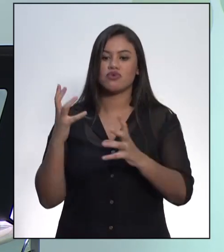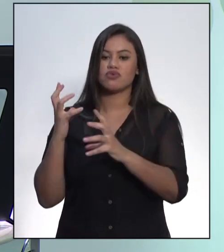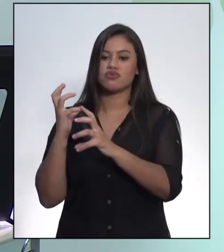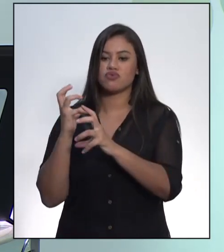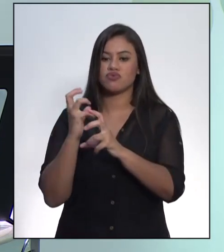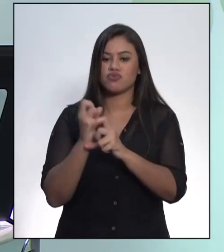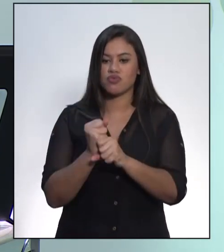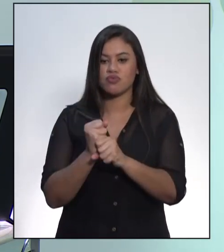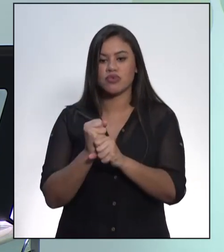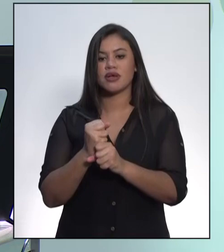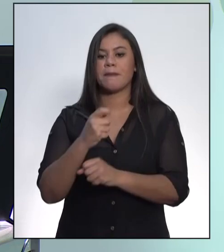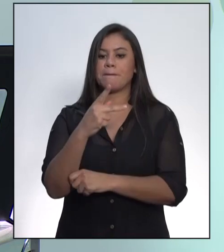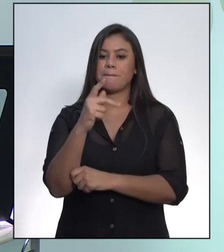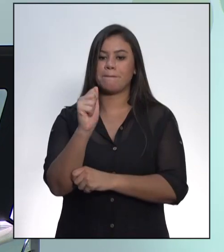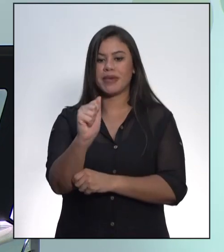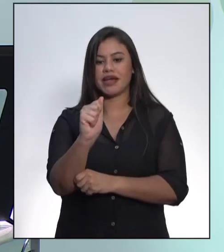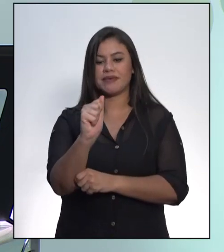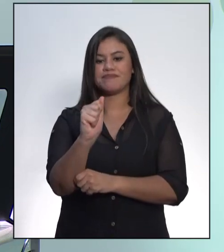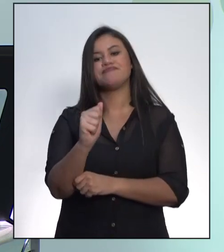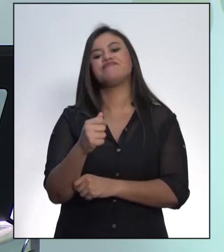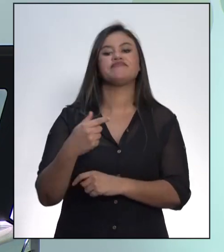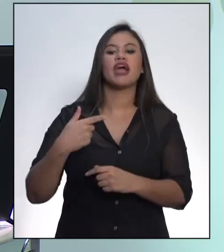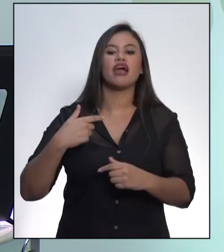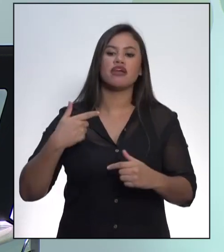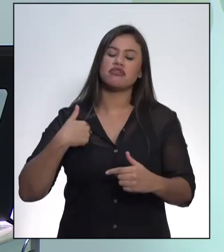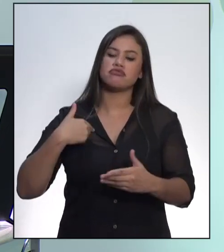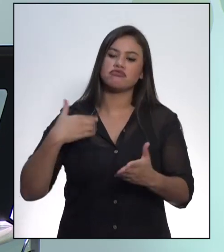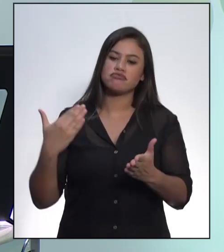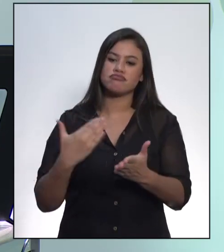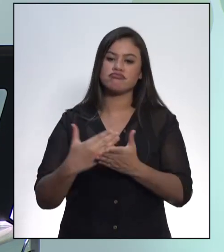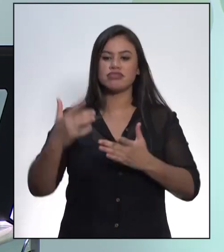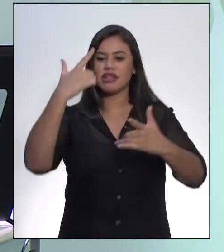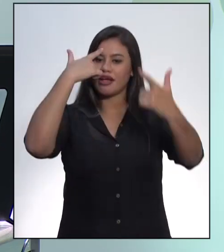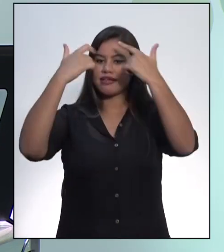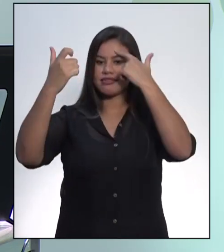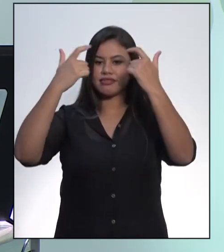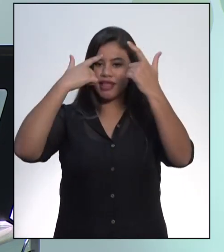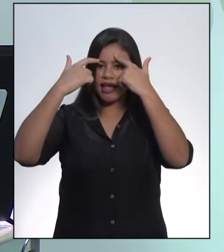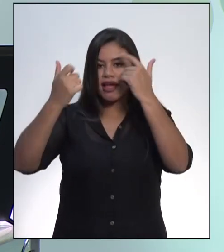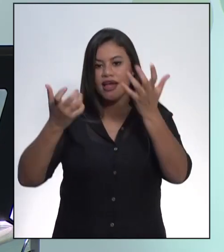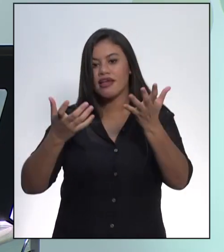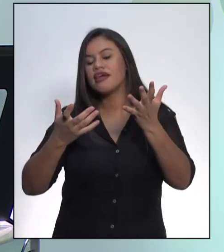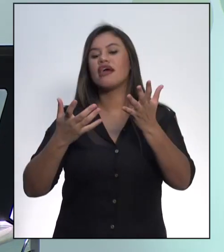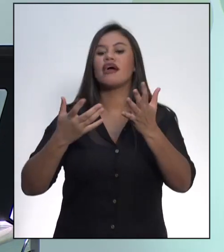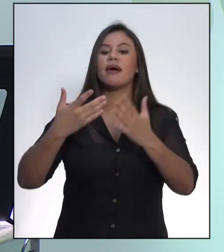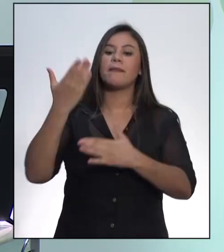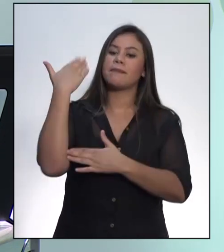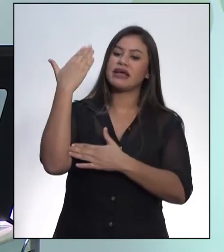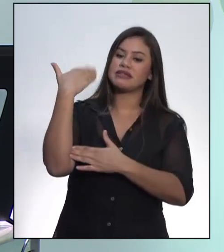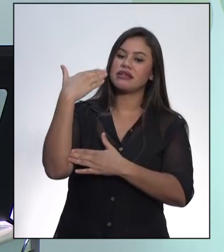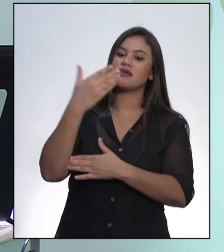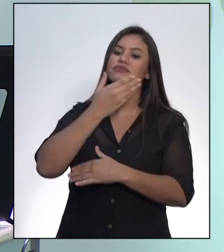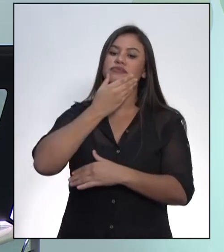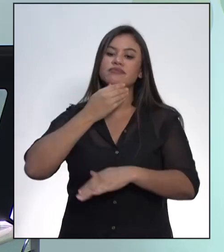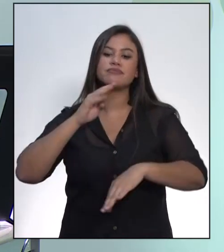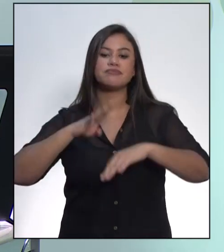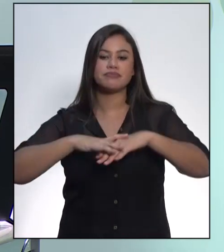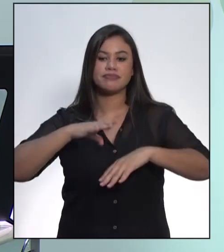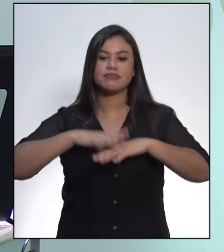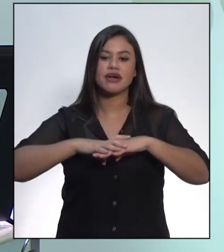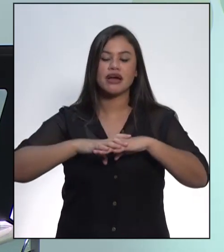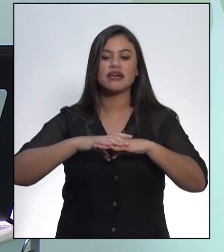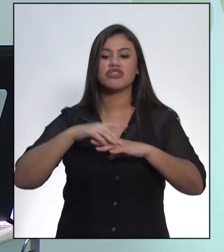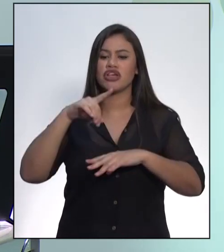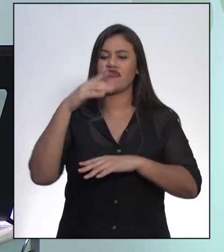Vou dar uma ideia para vocês e essa ideia já foi feita, inclusive, por um matemático muito importante. Inclusive,